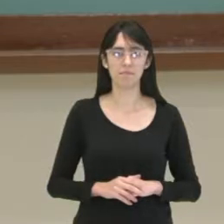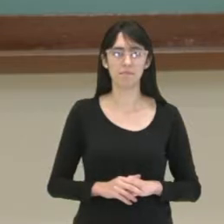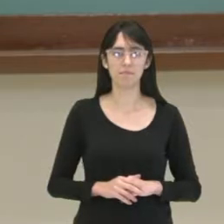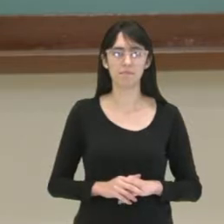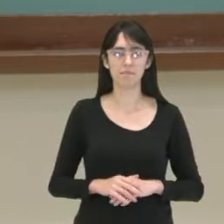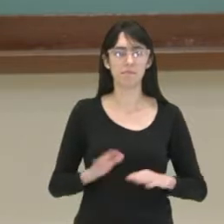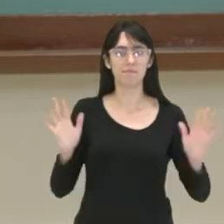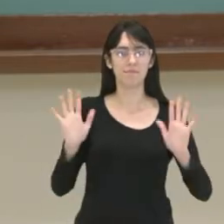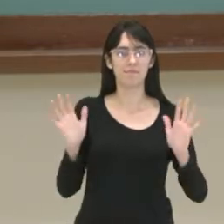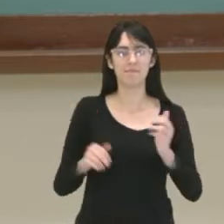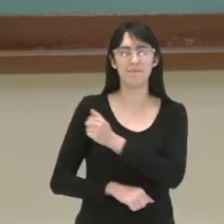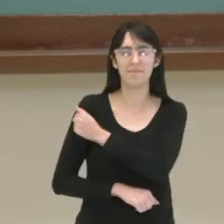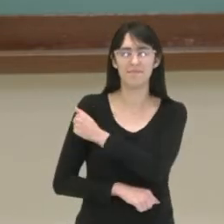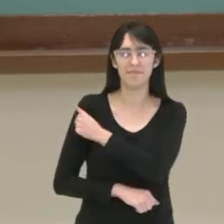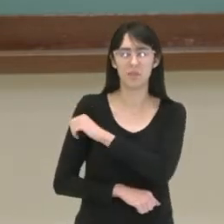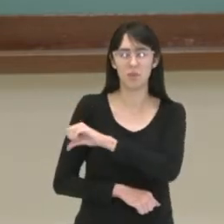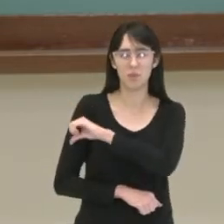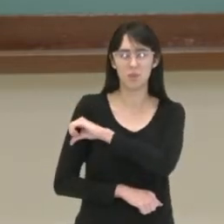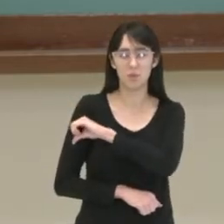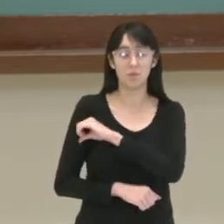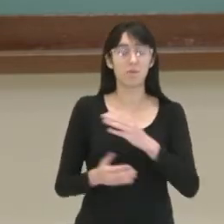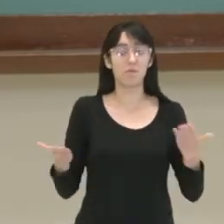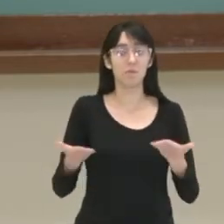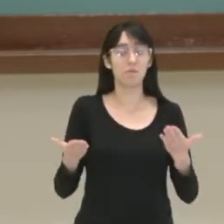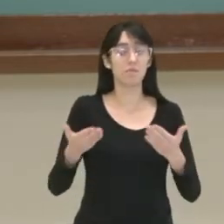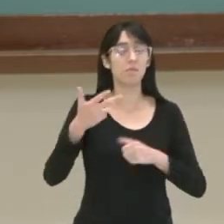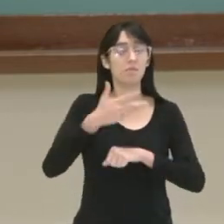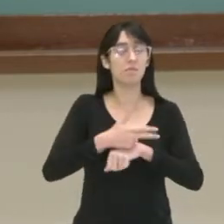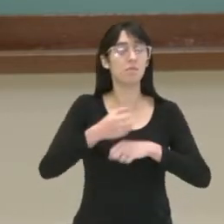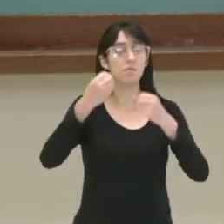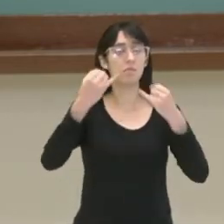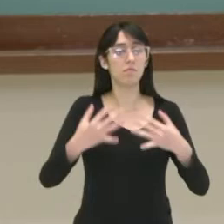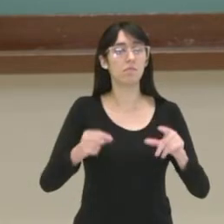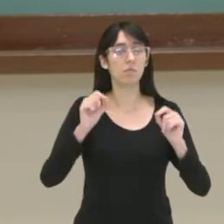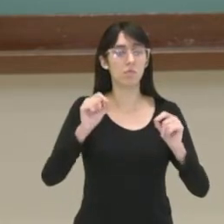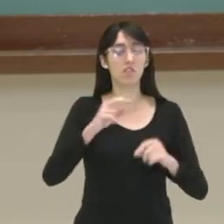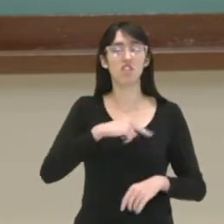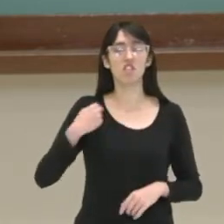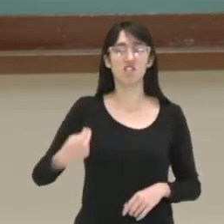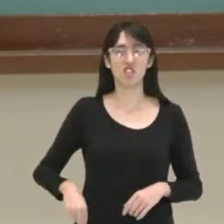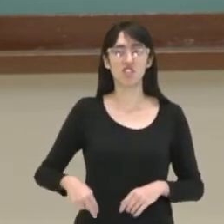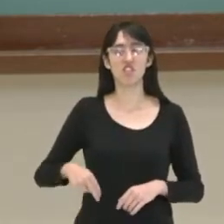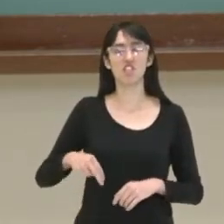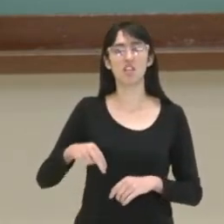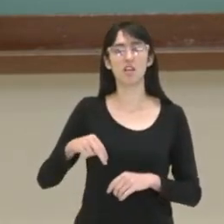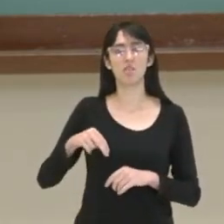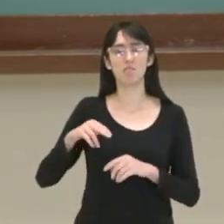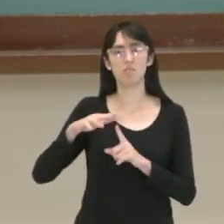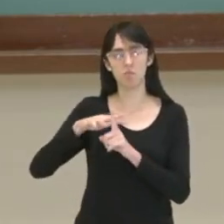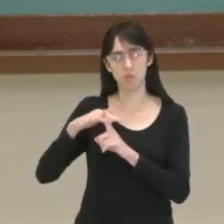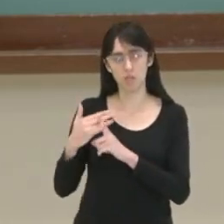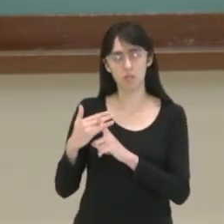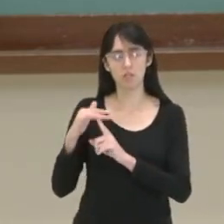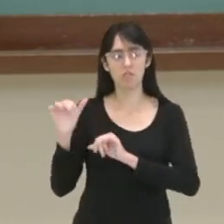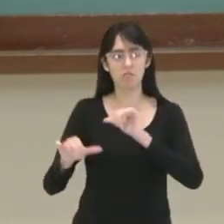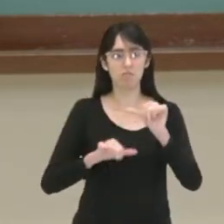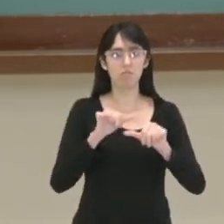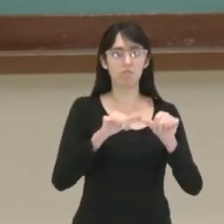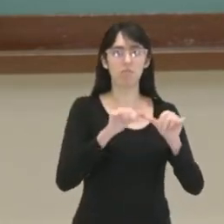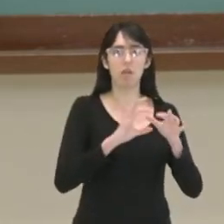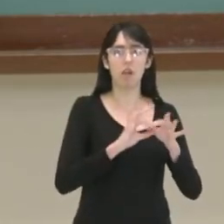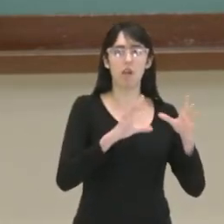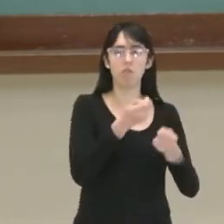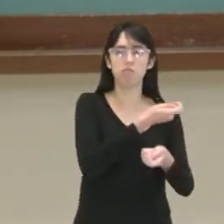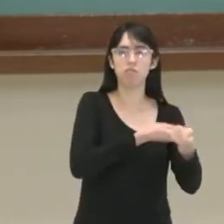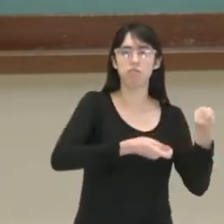Olá, estudantes do nono ano! Nesse vídeo vamos falar da China socialista, a abertura econômica, como a China passa